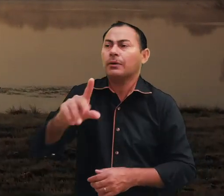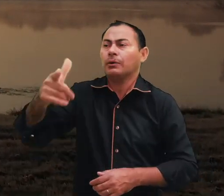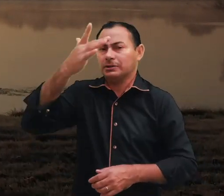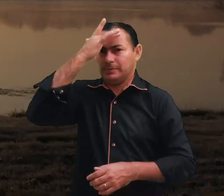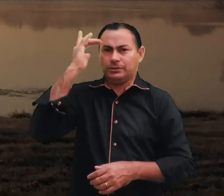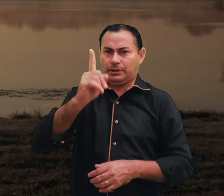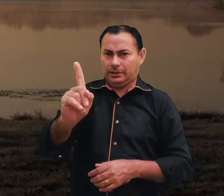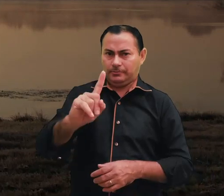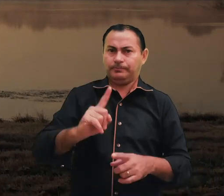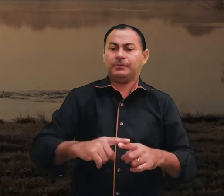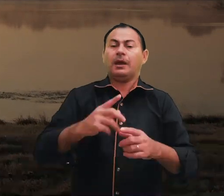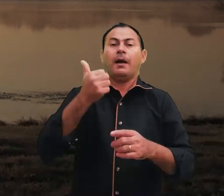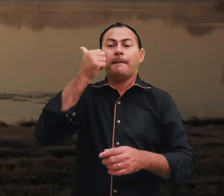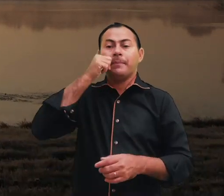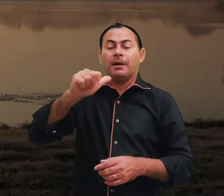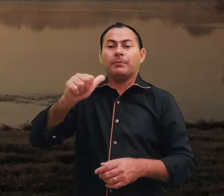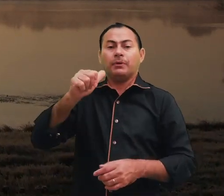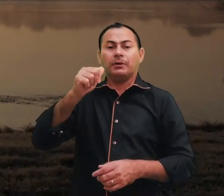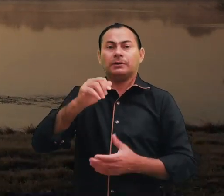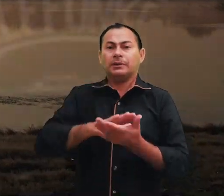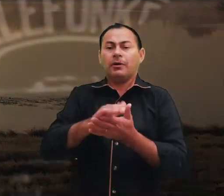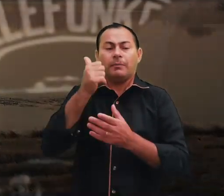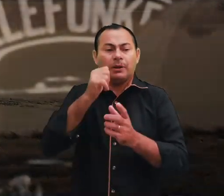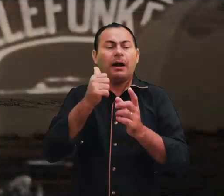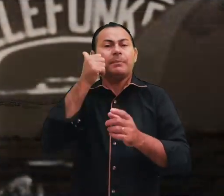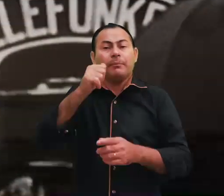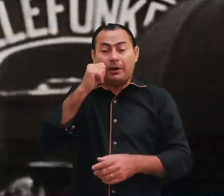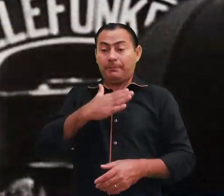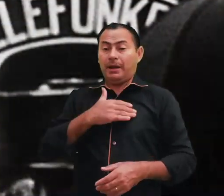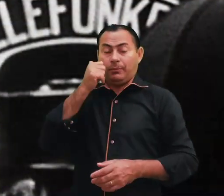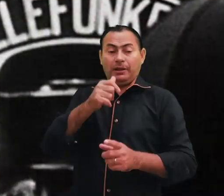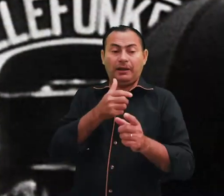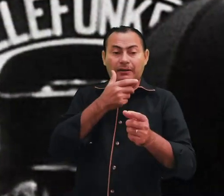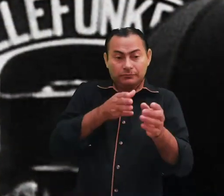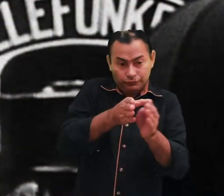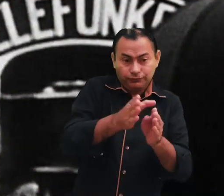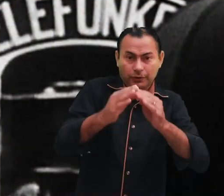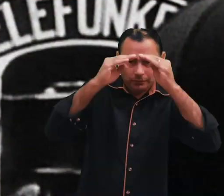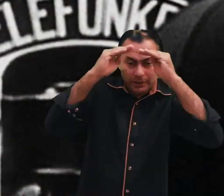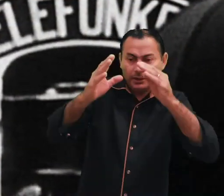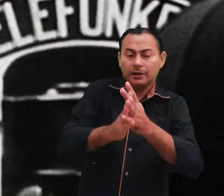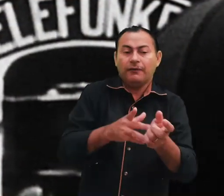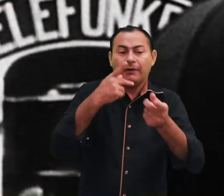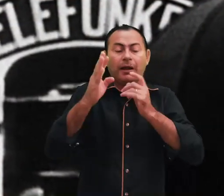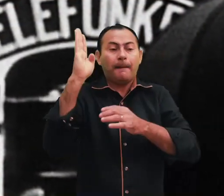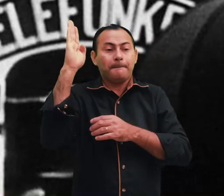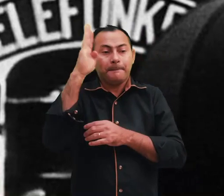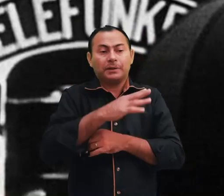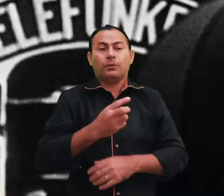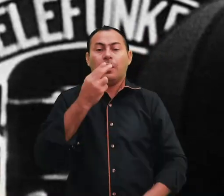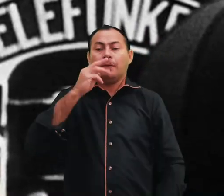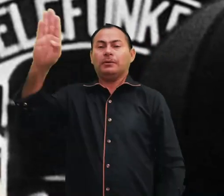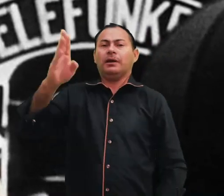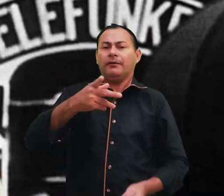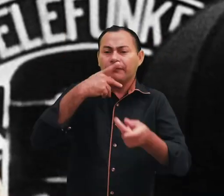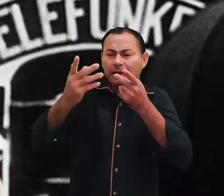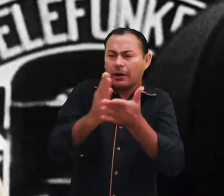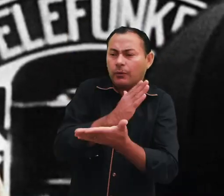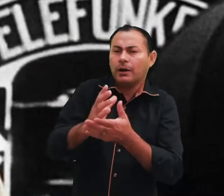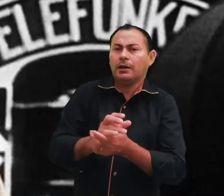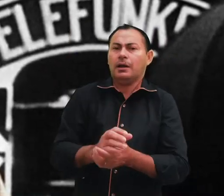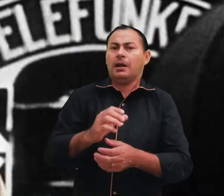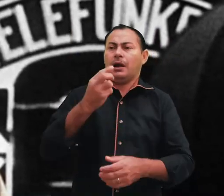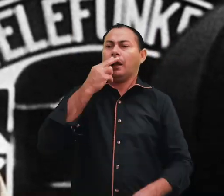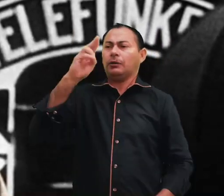dos outros. Minha mulher segue esse conselho. Ela não falaria mal nem de Adolf Hitler. Se você comentar alguma coisa